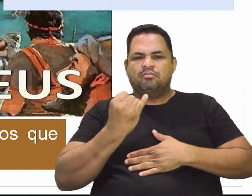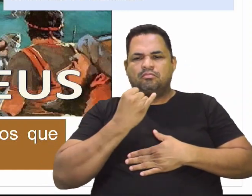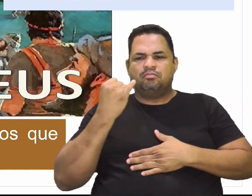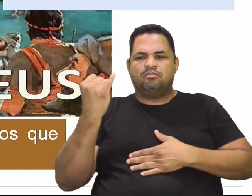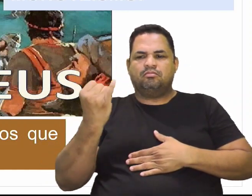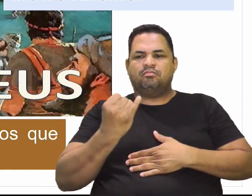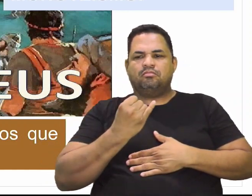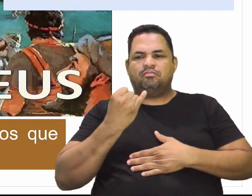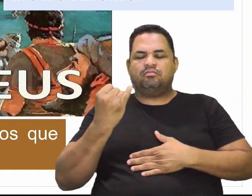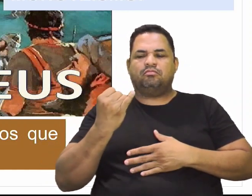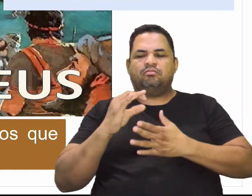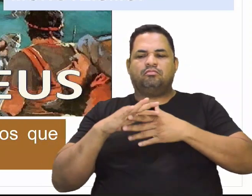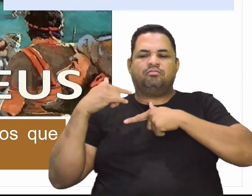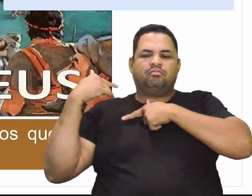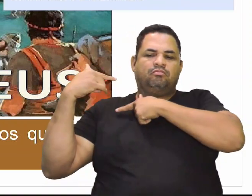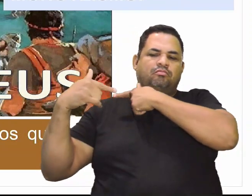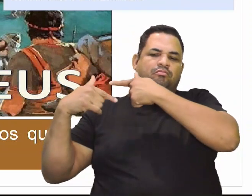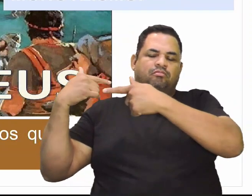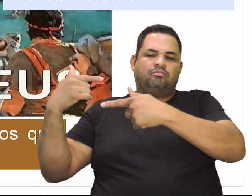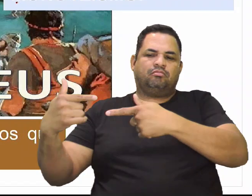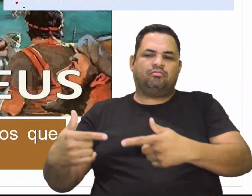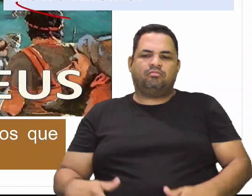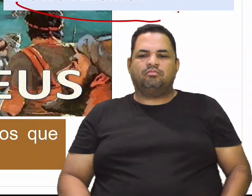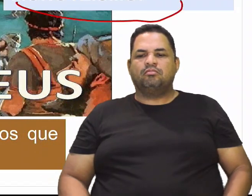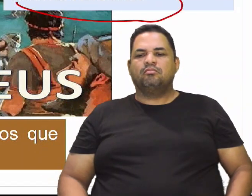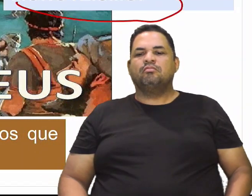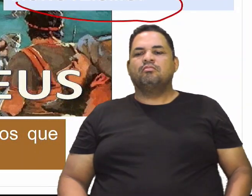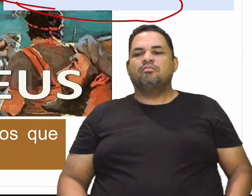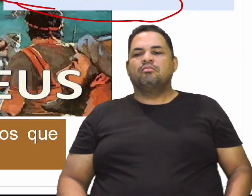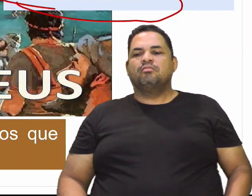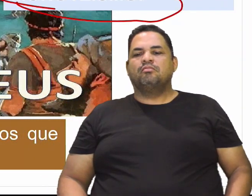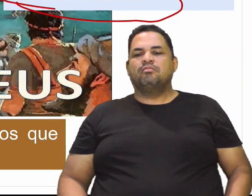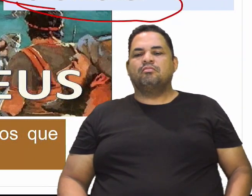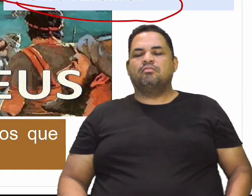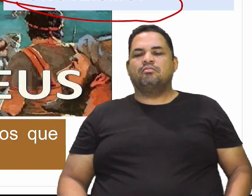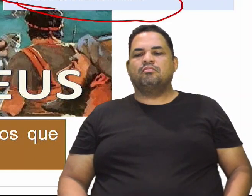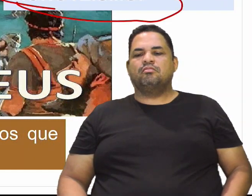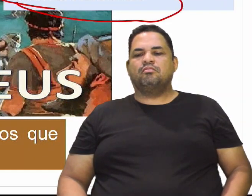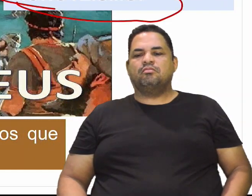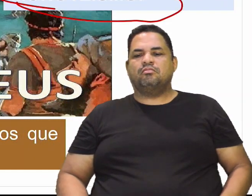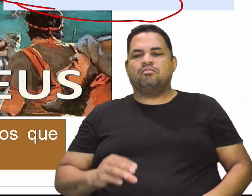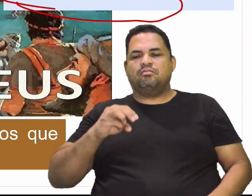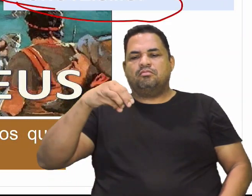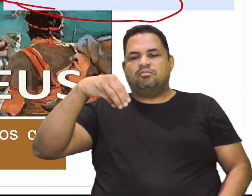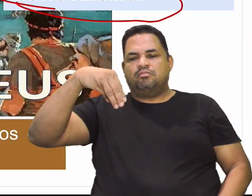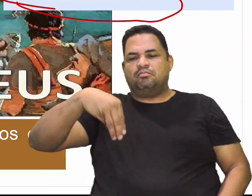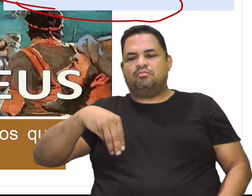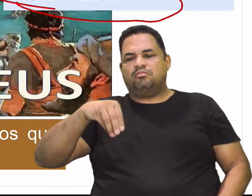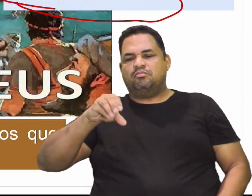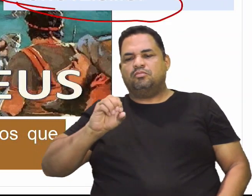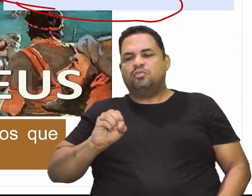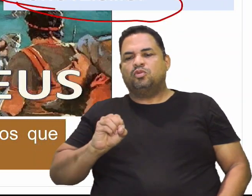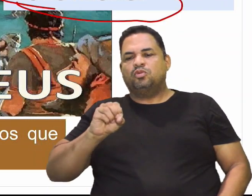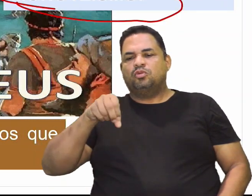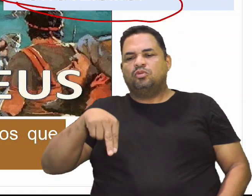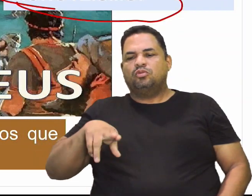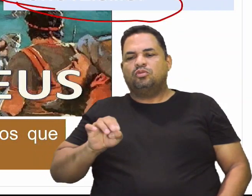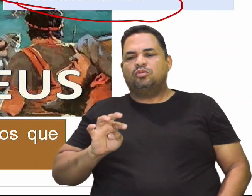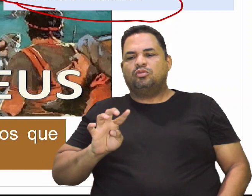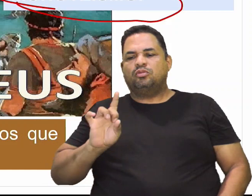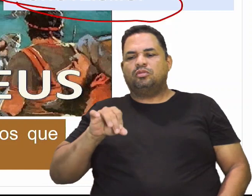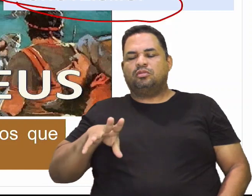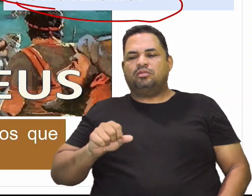uma importante herança, o monoteísmo. Uma